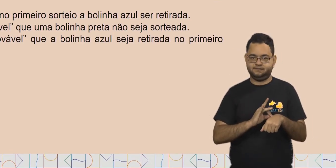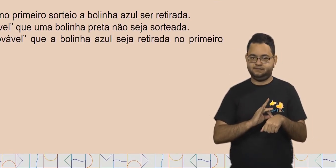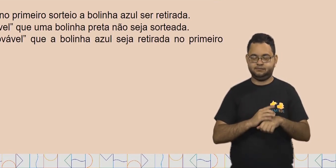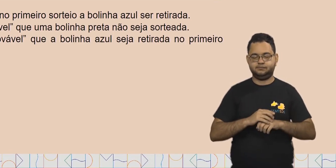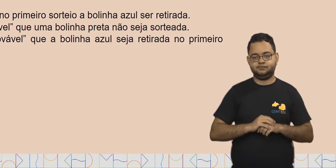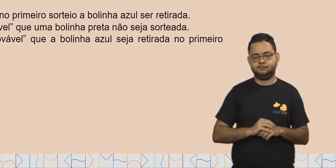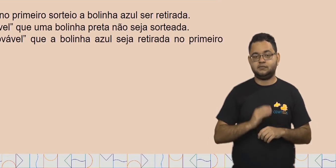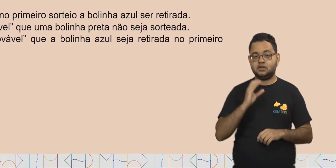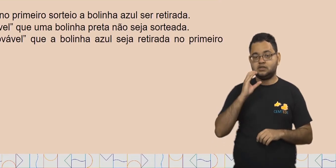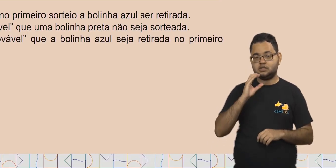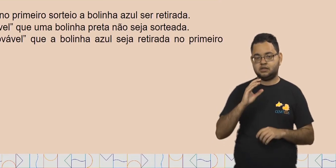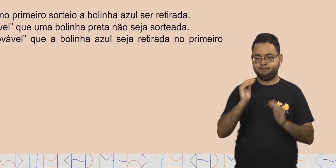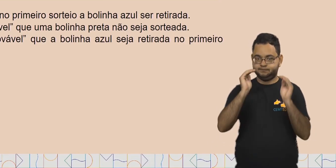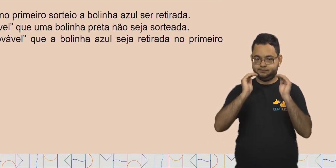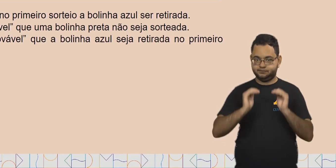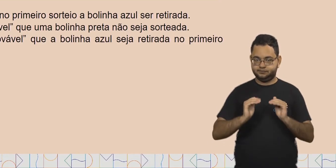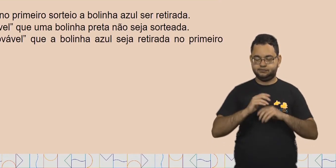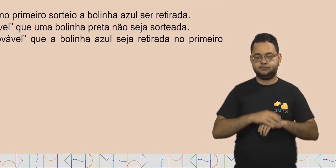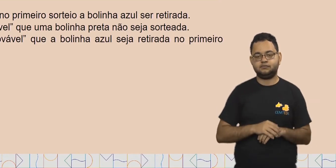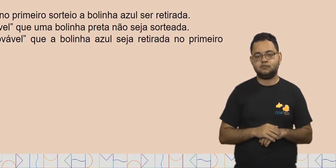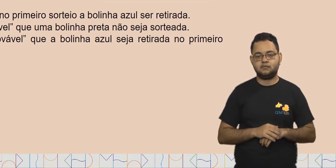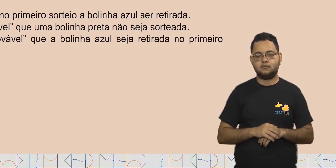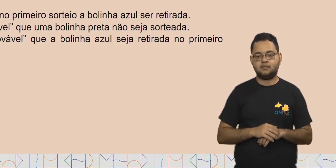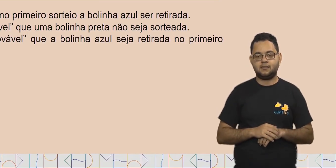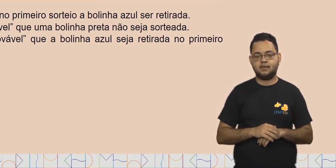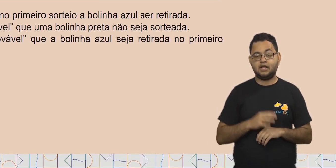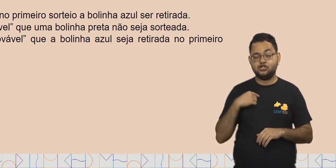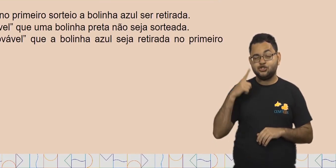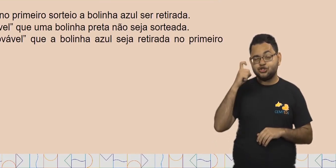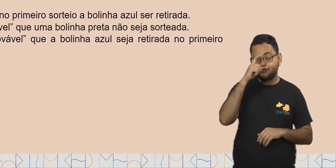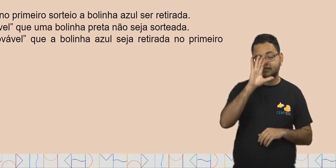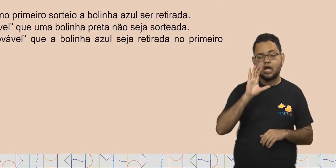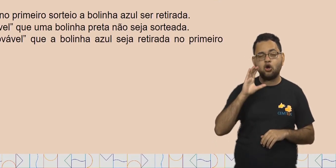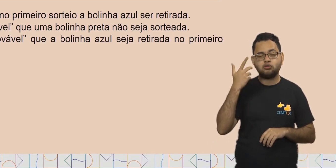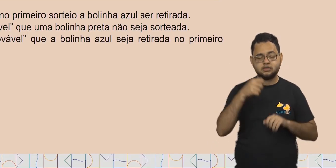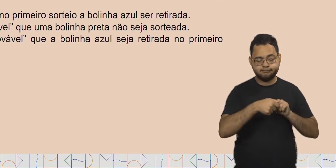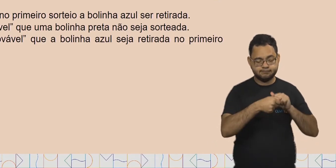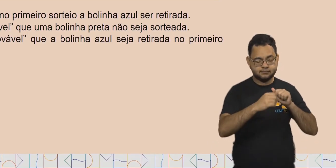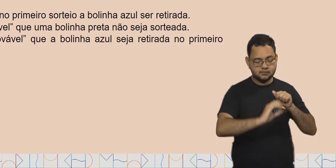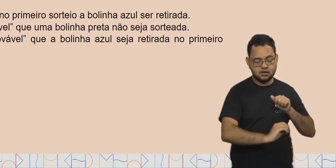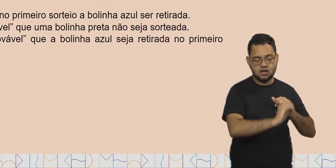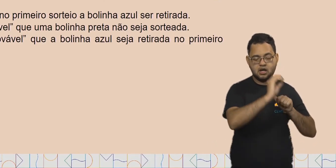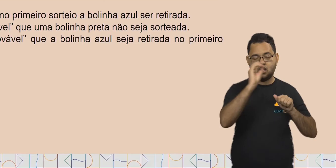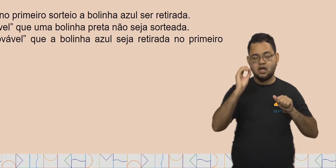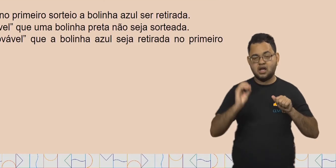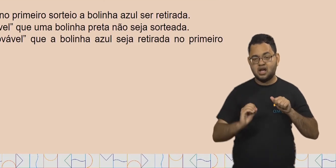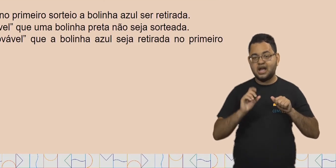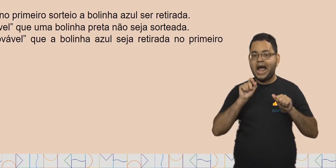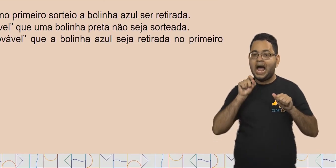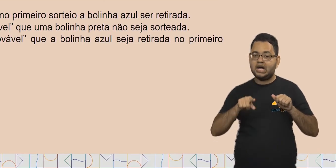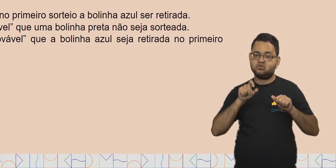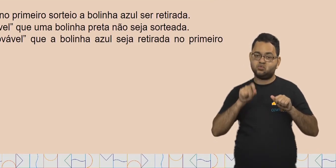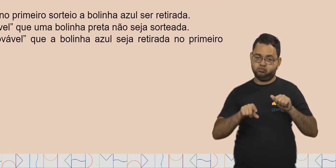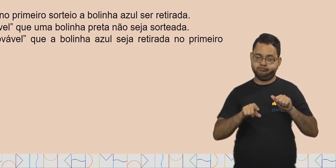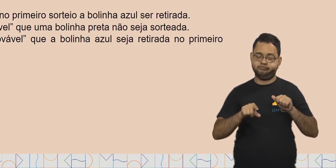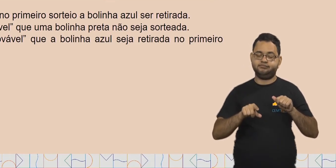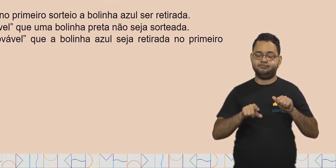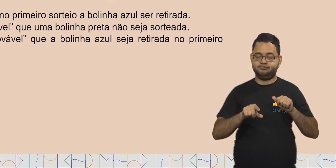e letras e será pouco provável que a bolinha azul seja